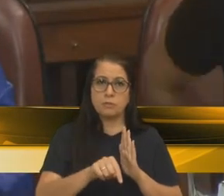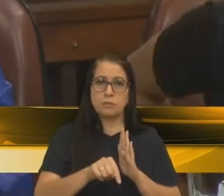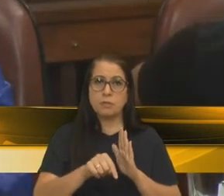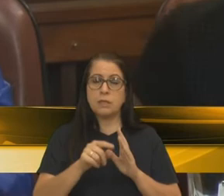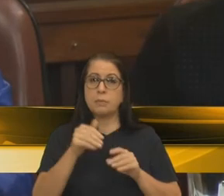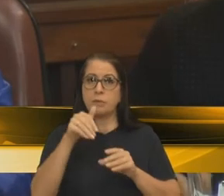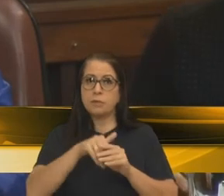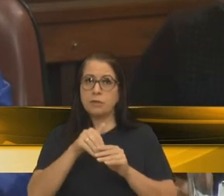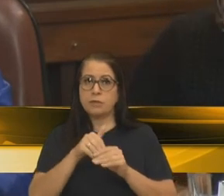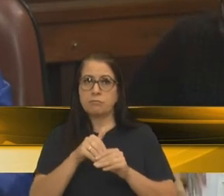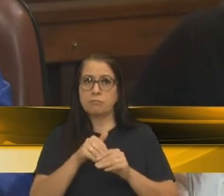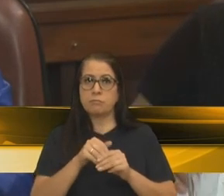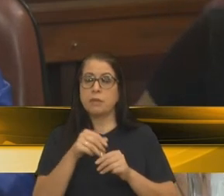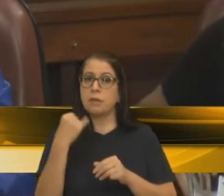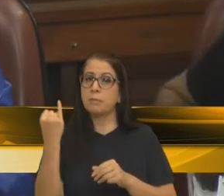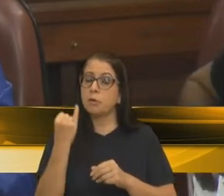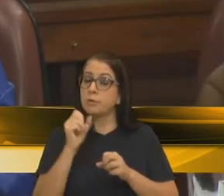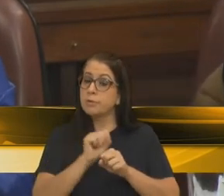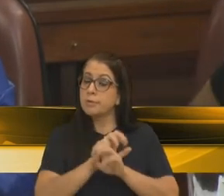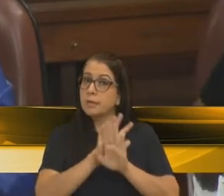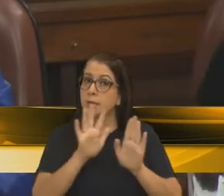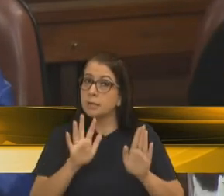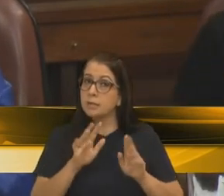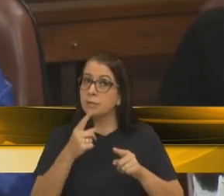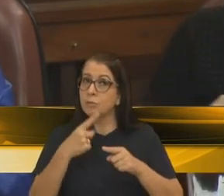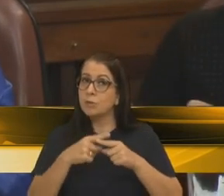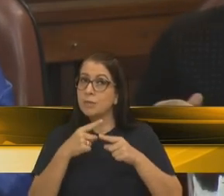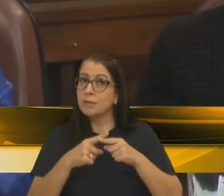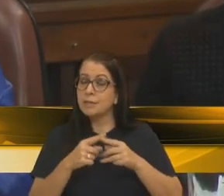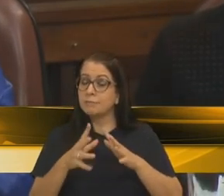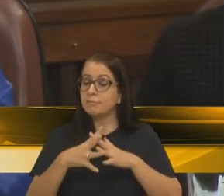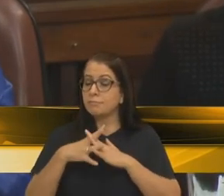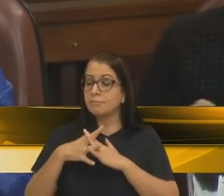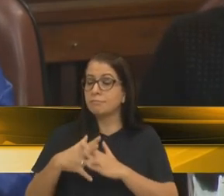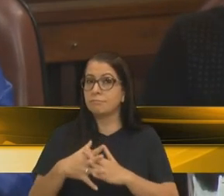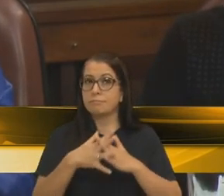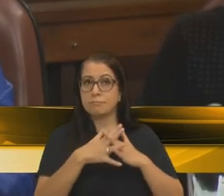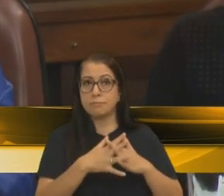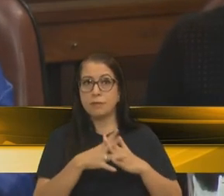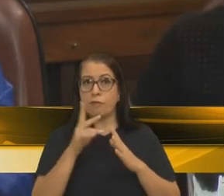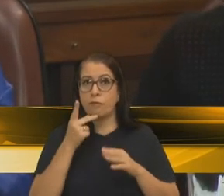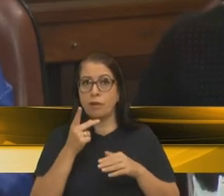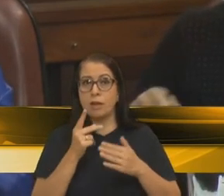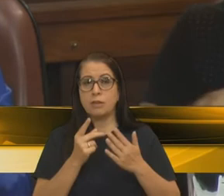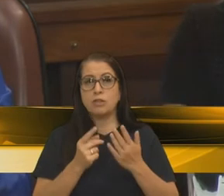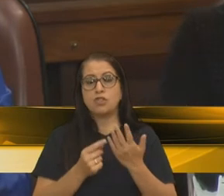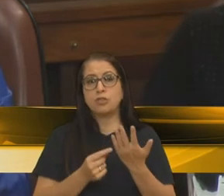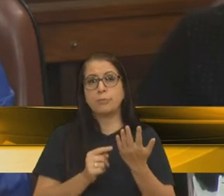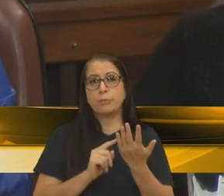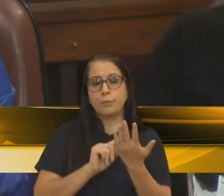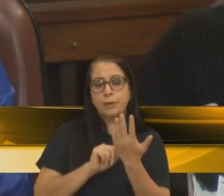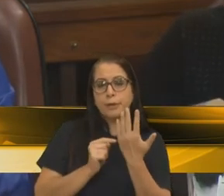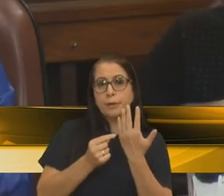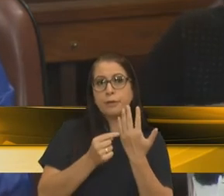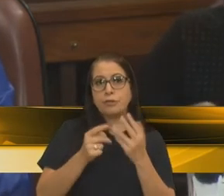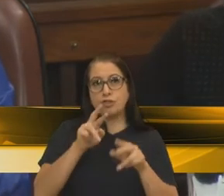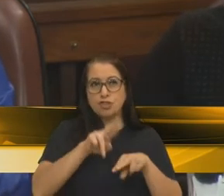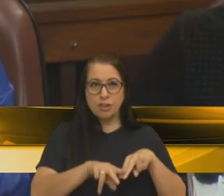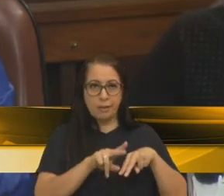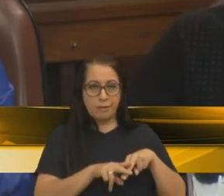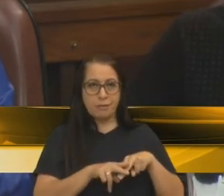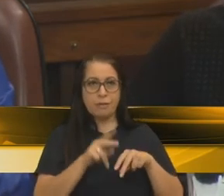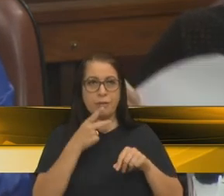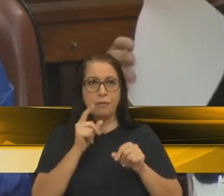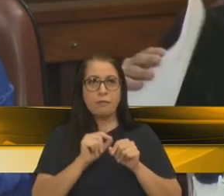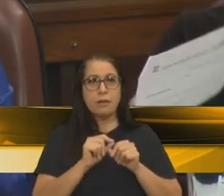votação e é importante a gente esclarecer, porque existe uma certa confusão quando se fala em ideologia de gênero e algumas pessoas